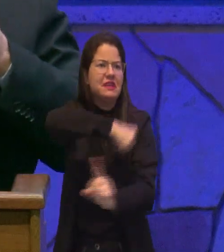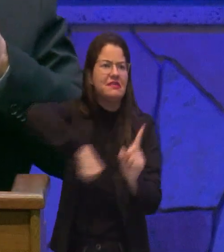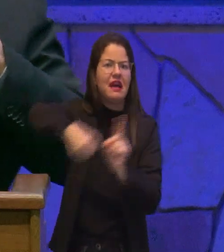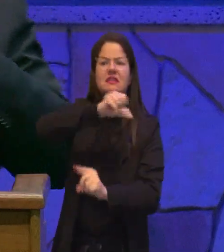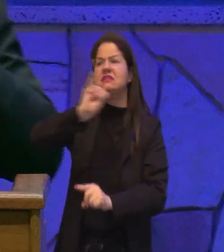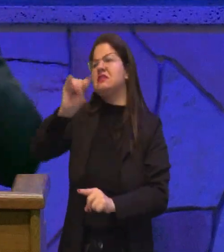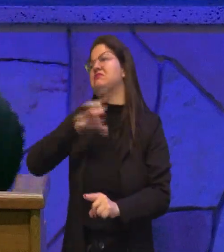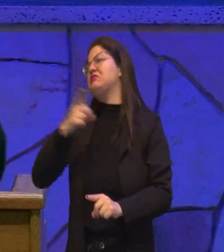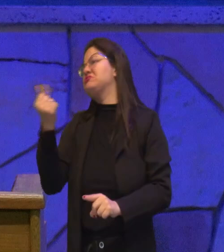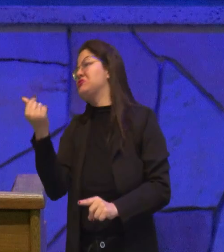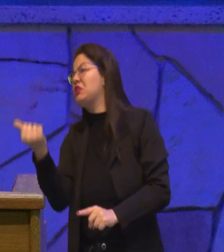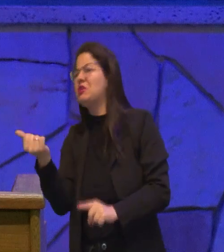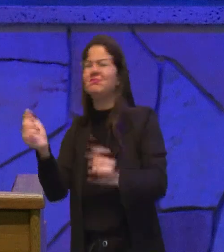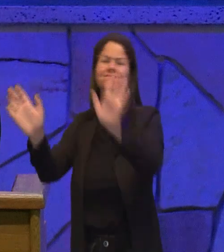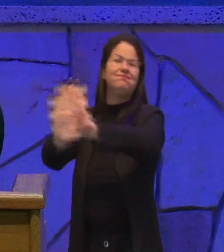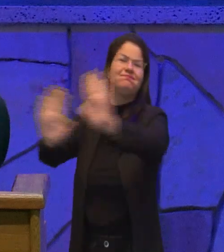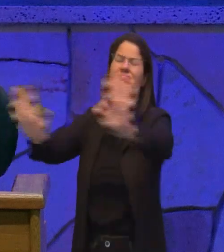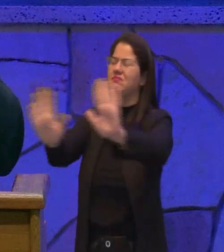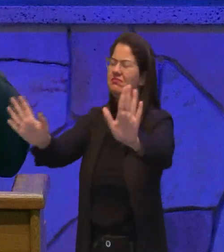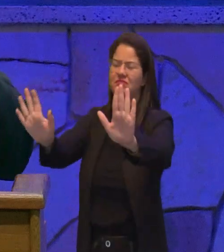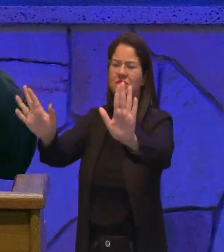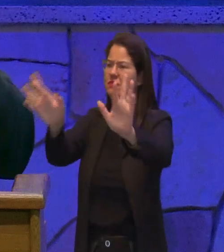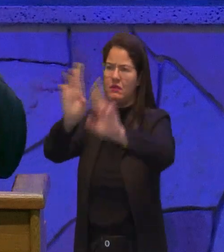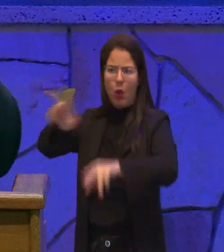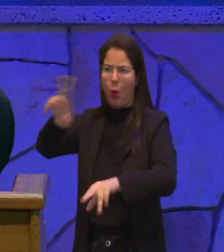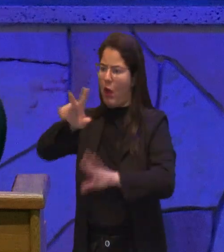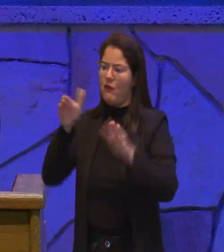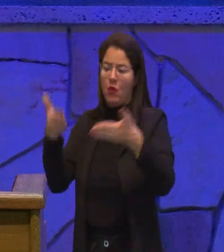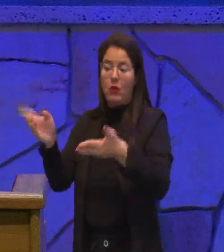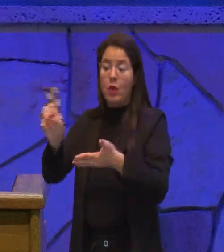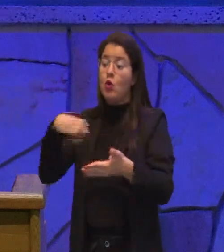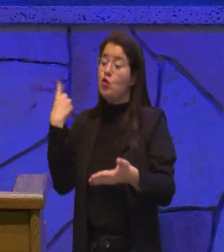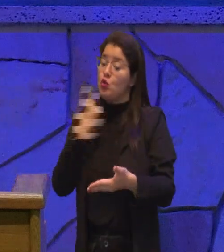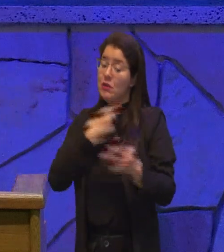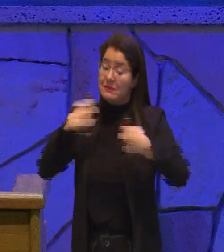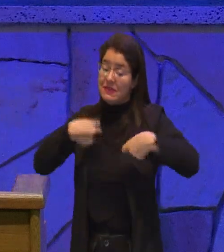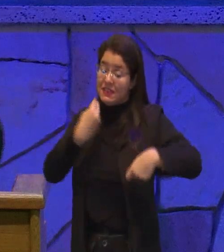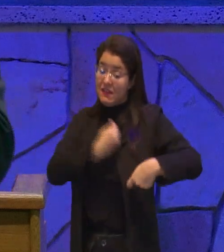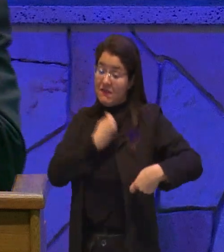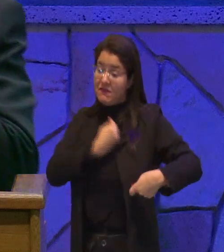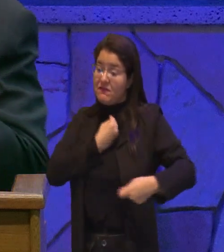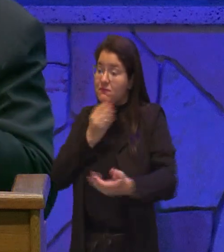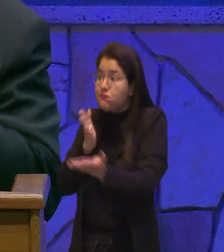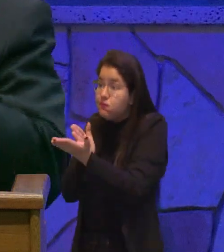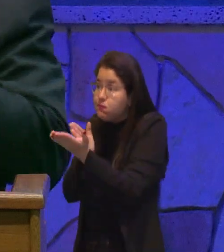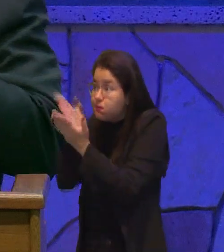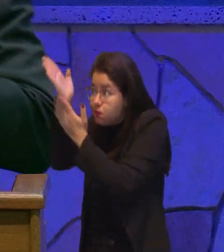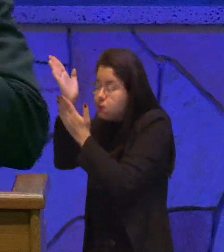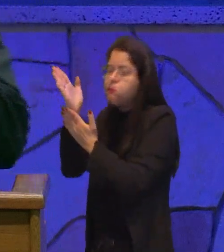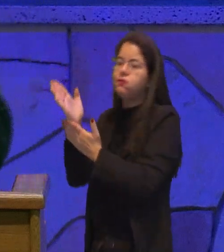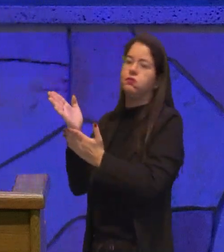dinheiro guardado, não, todos nós devemos viver dignamente